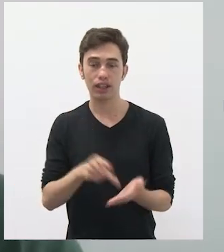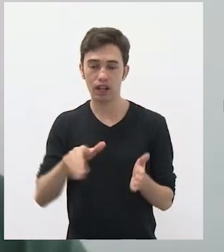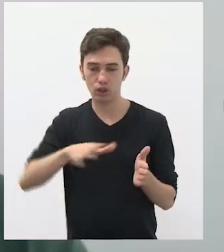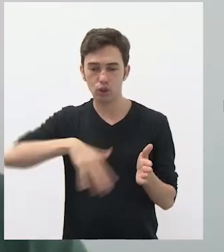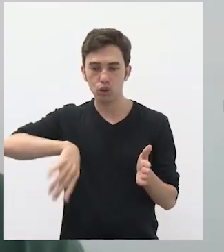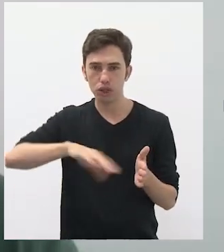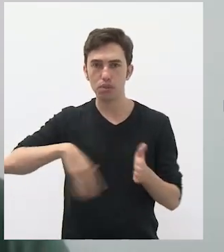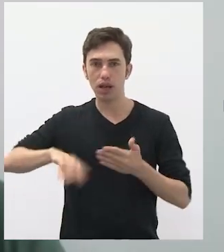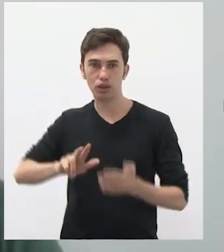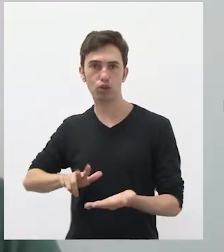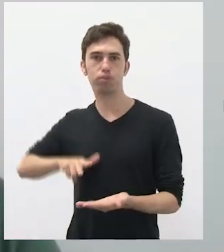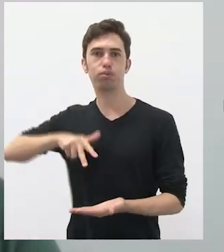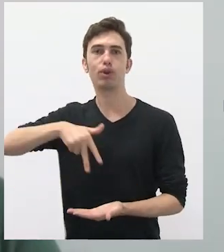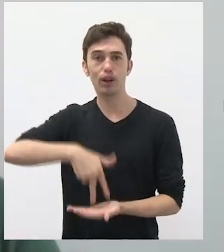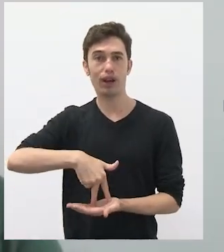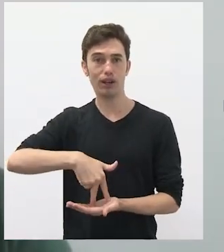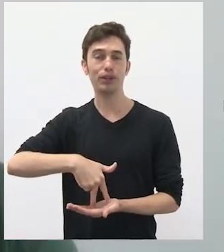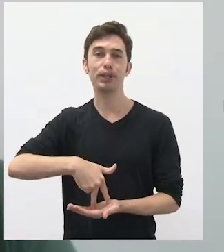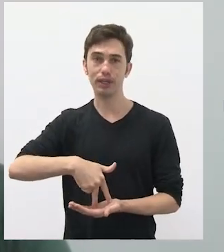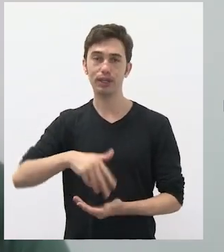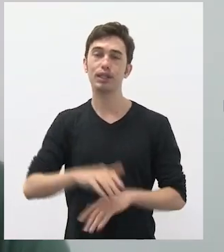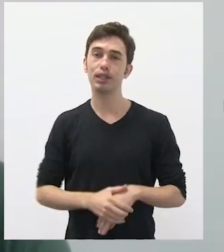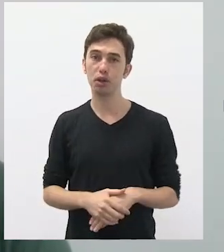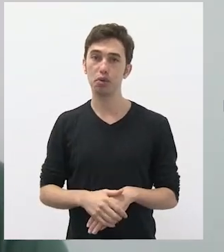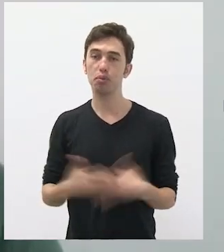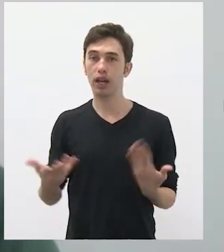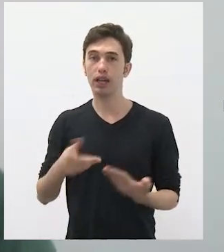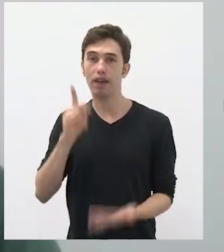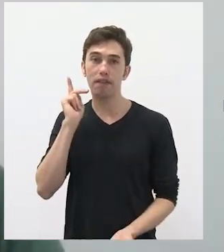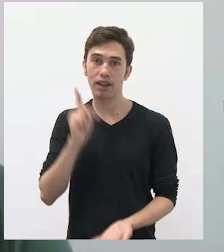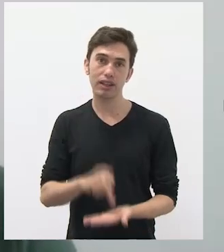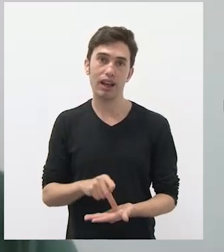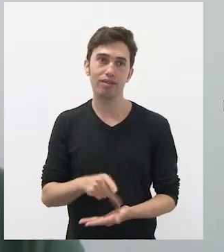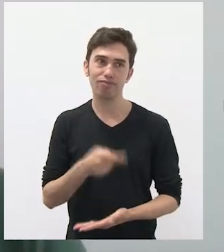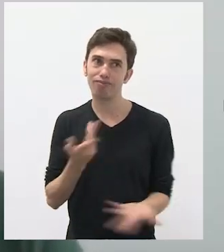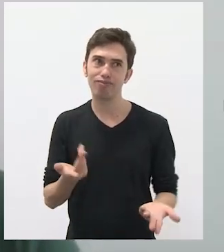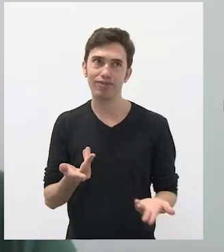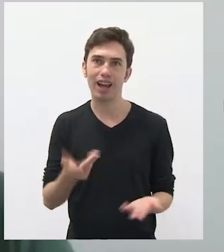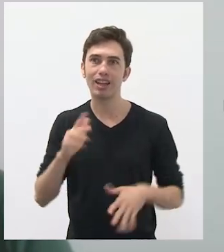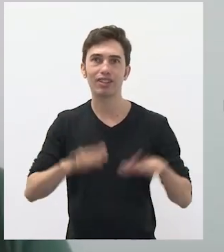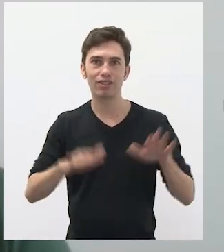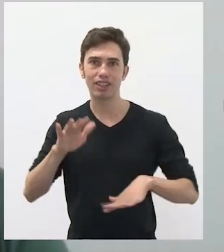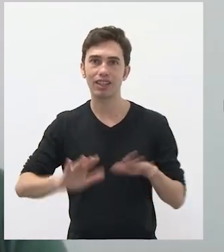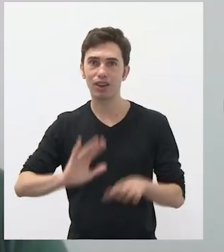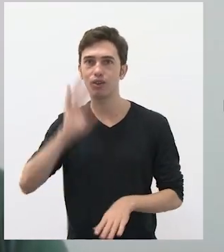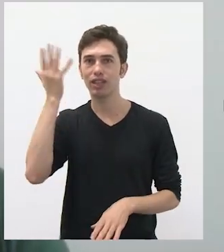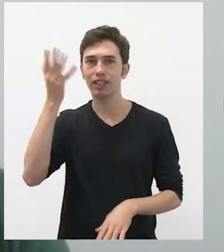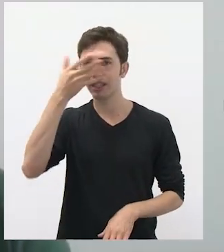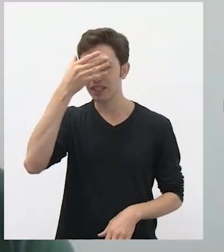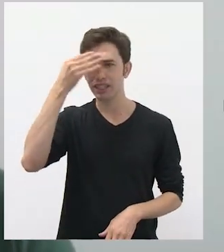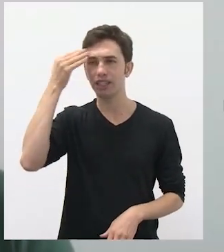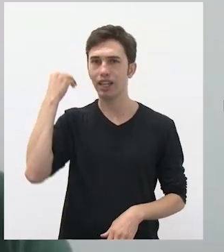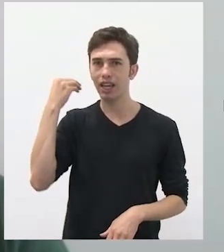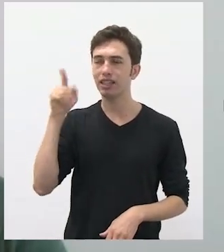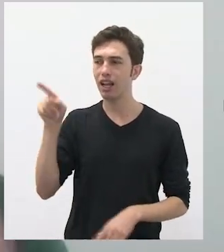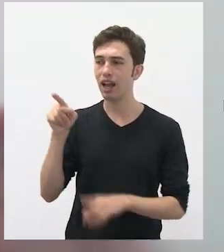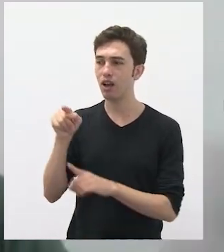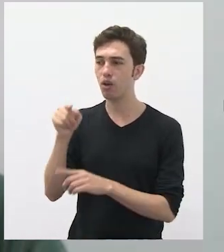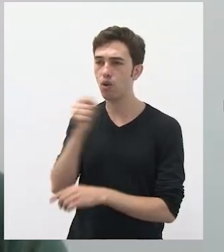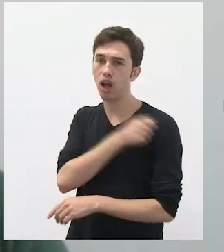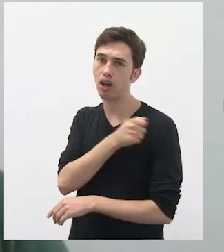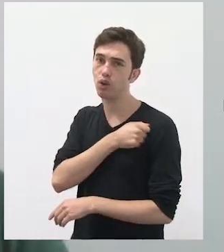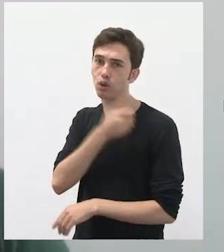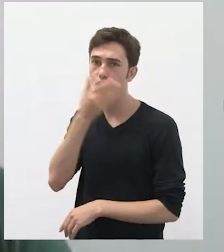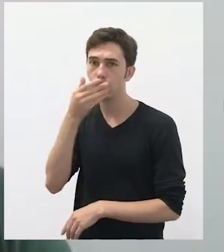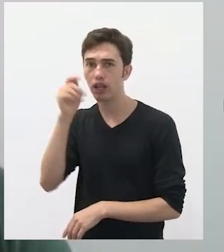protagonize também, né? Porque a realidade seja dita, às vezes a gente esquece lá o aluno que é negro, a